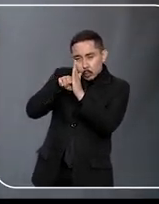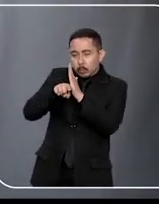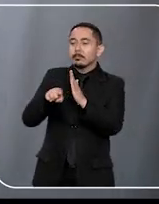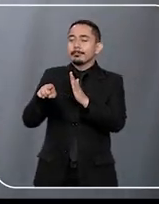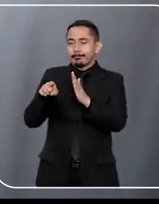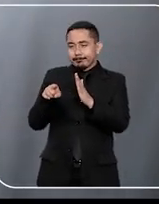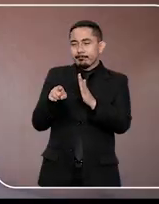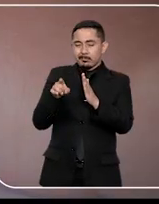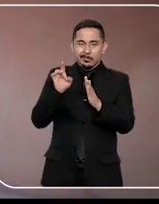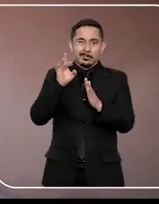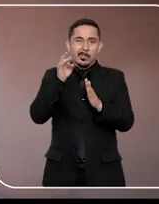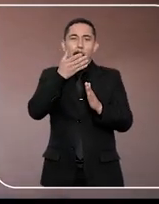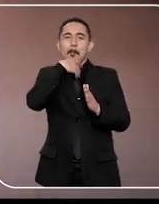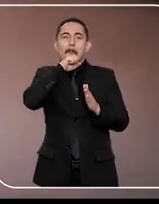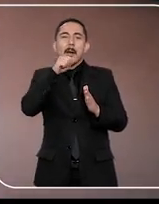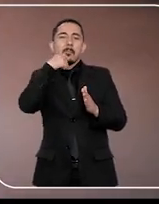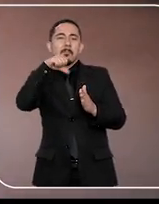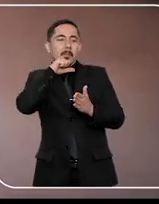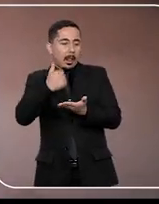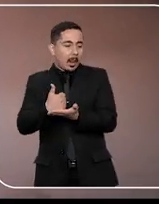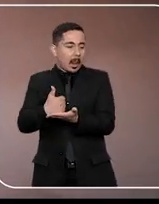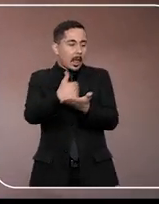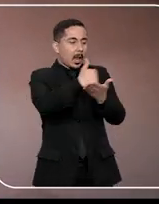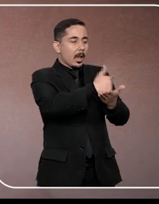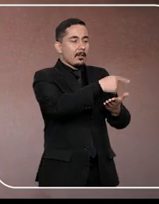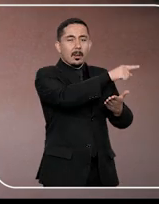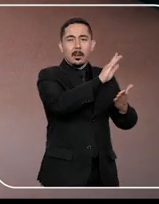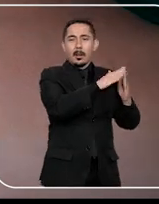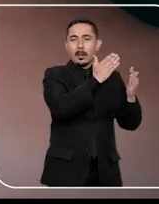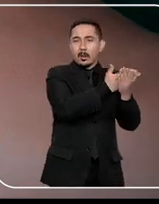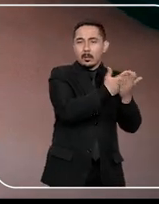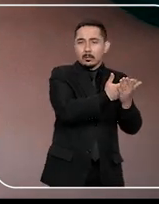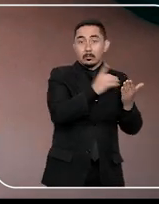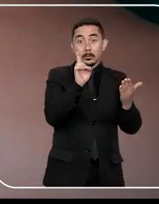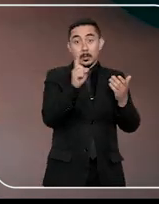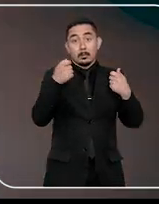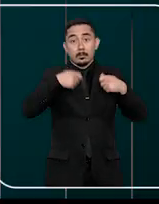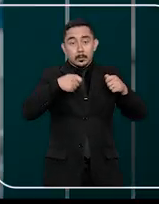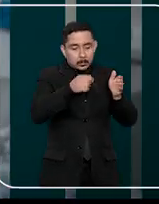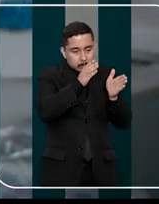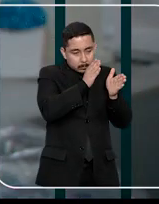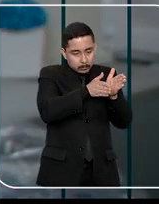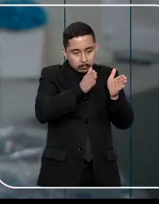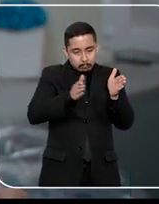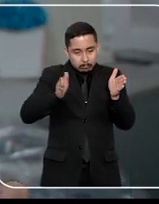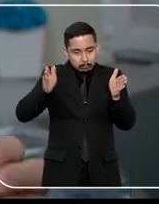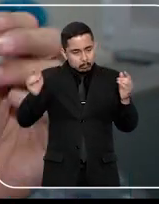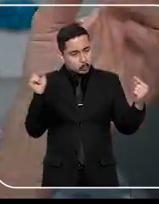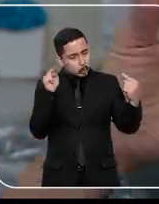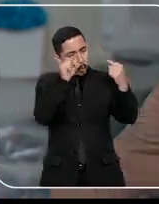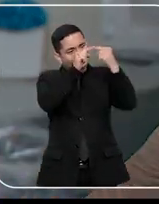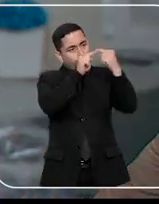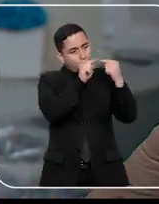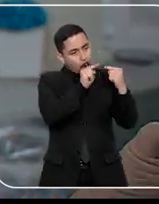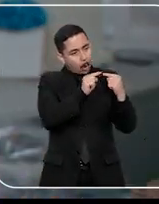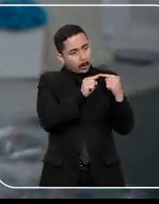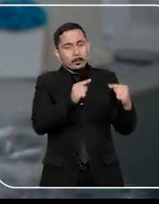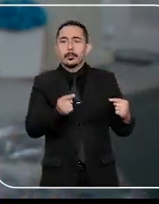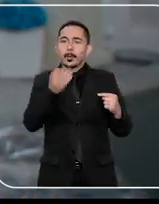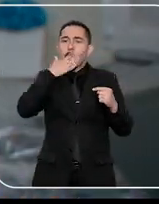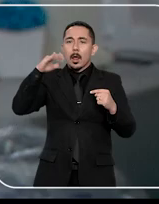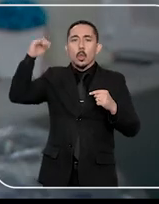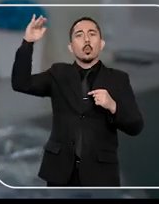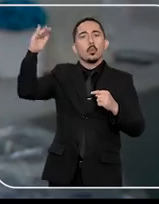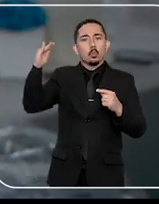não adianta só levar a criança para a escola. A gente precisa alinhar a educação dos adultos também